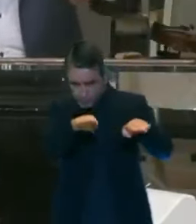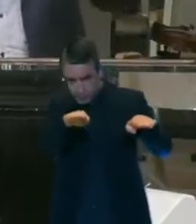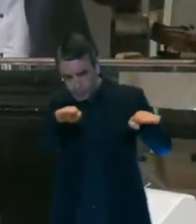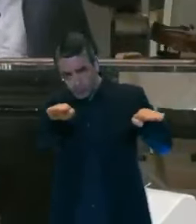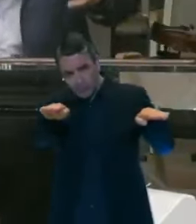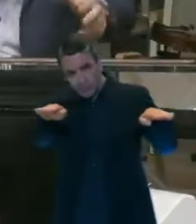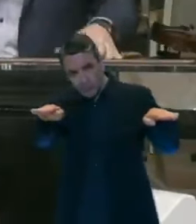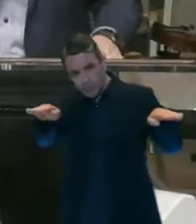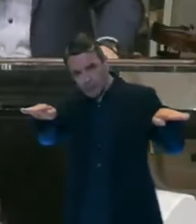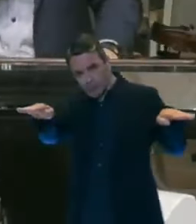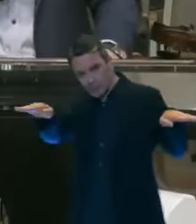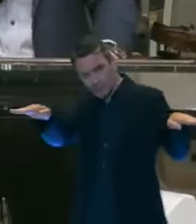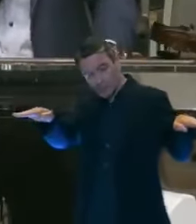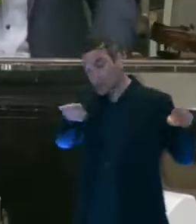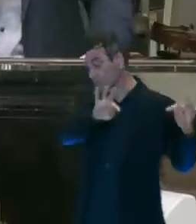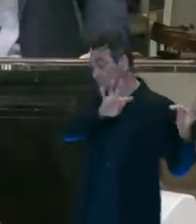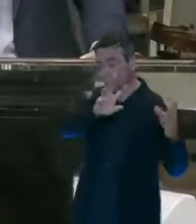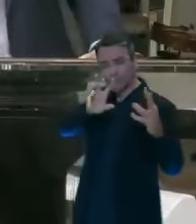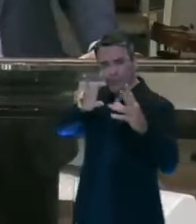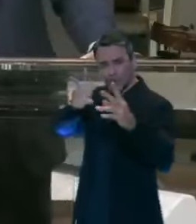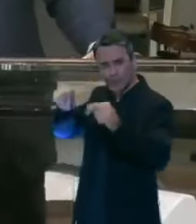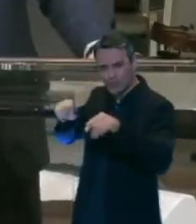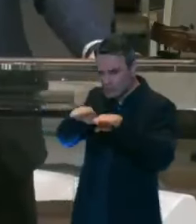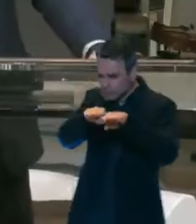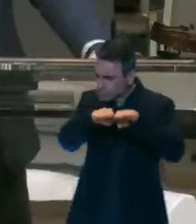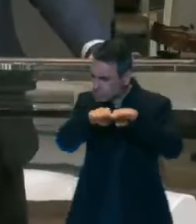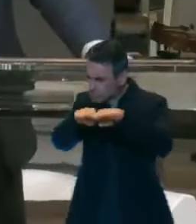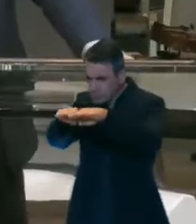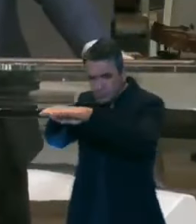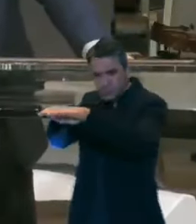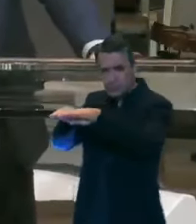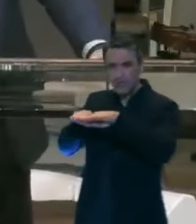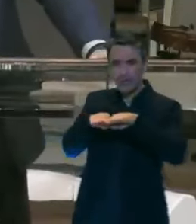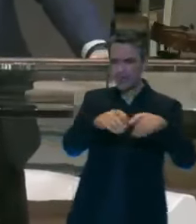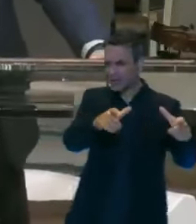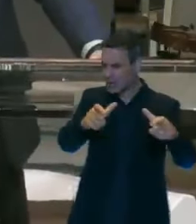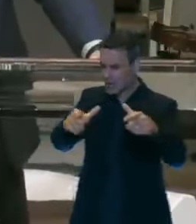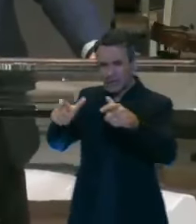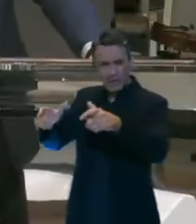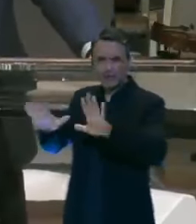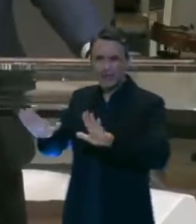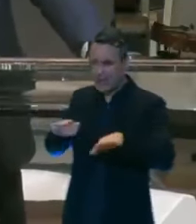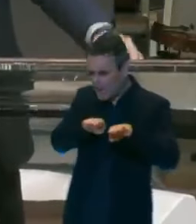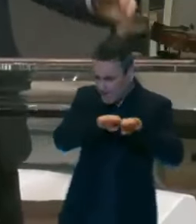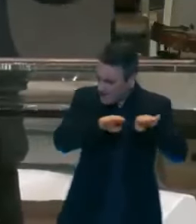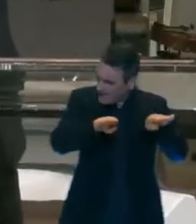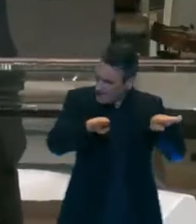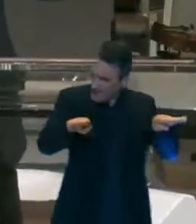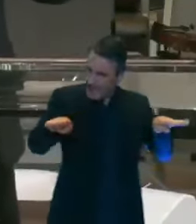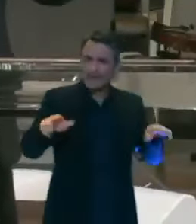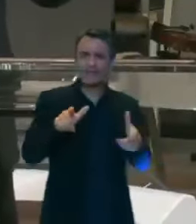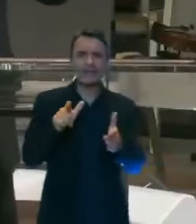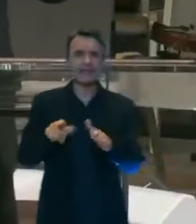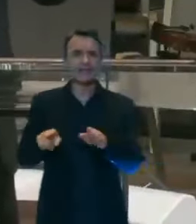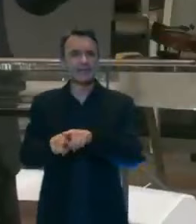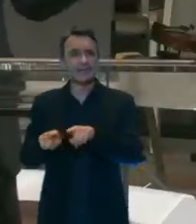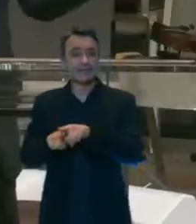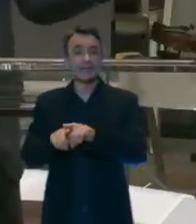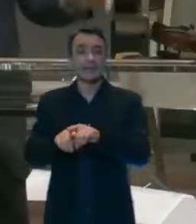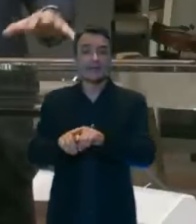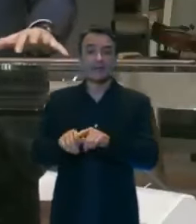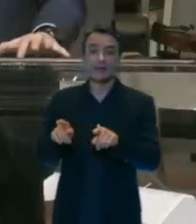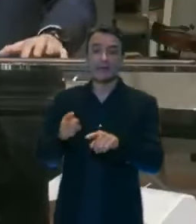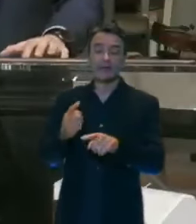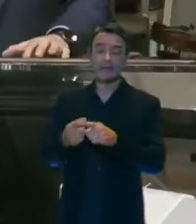rebaixados. O que é tortuoso será retificado, e os lugares ásperos serão aplainados. A glória do